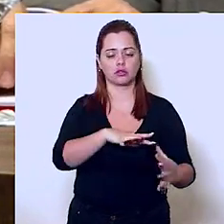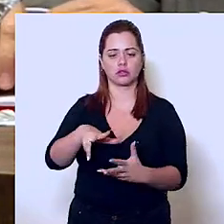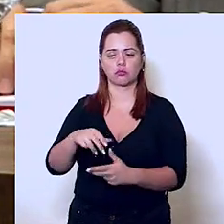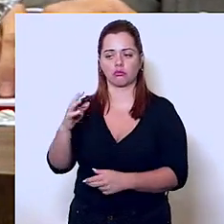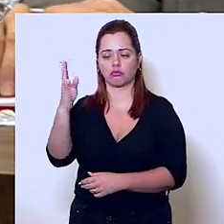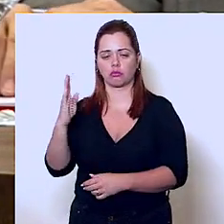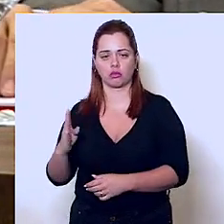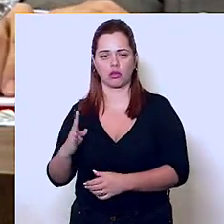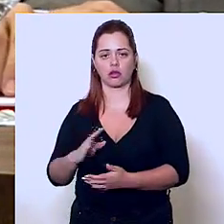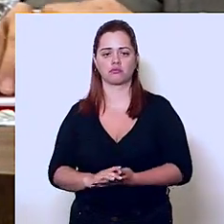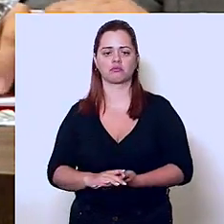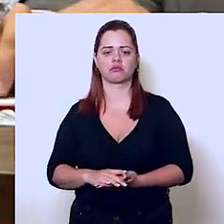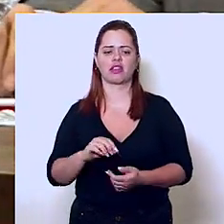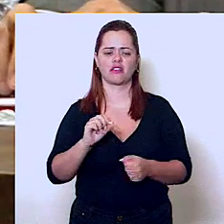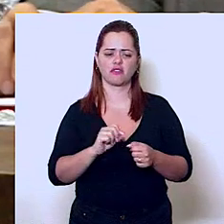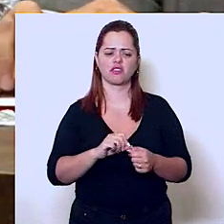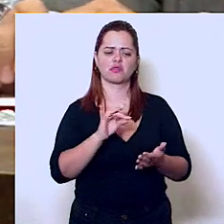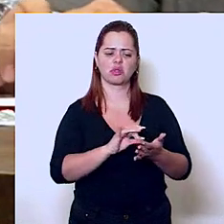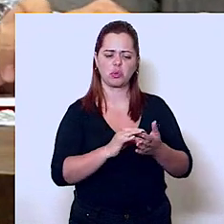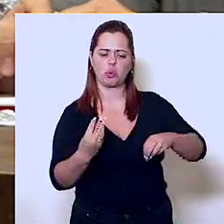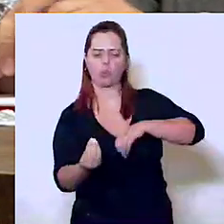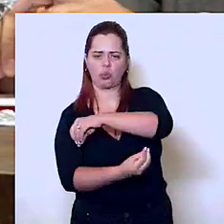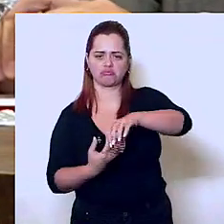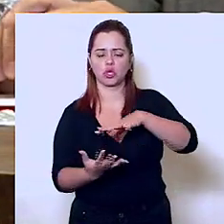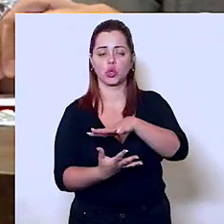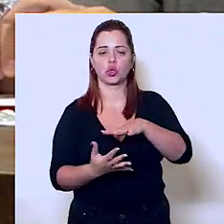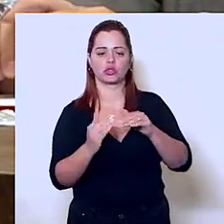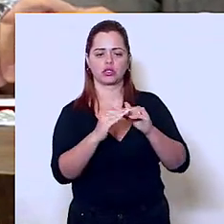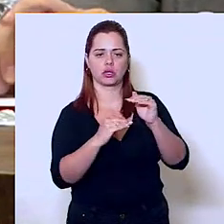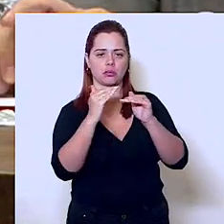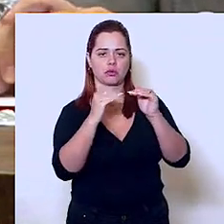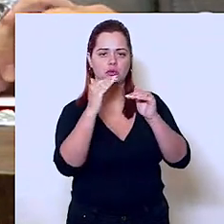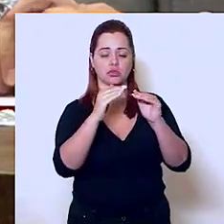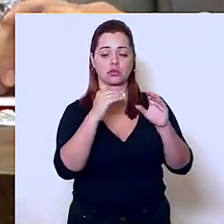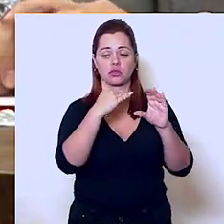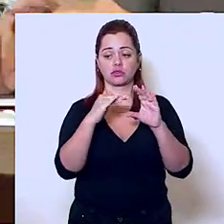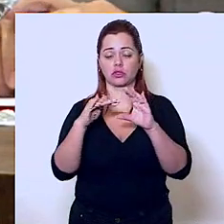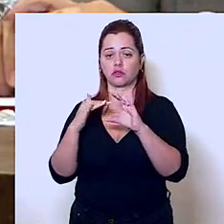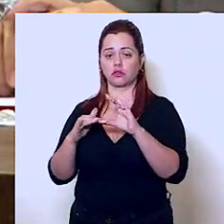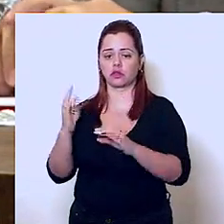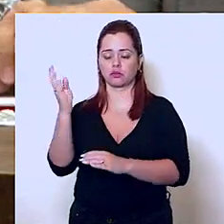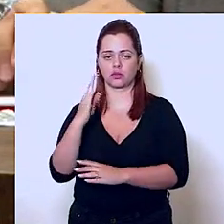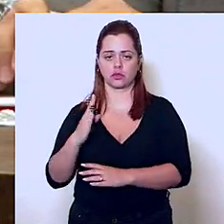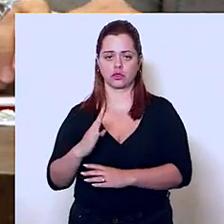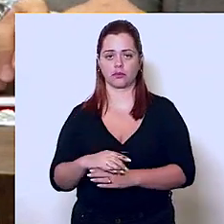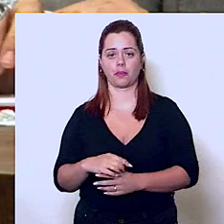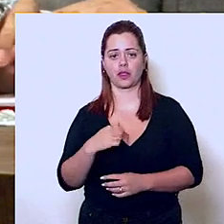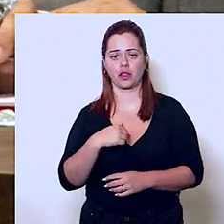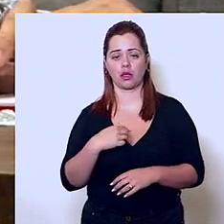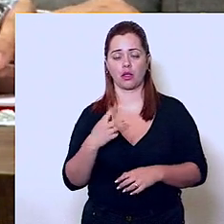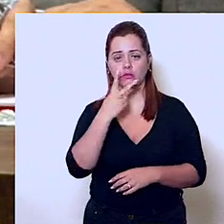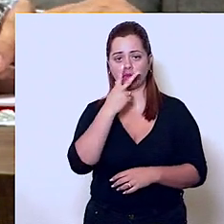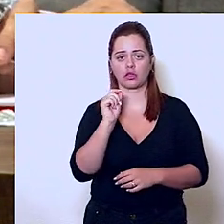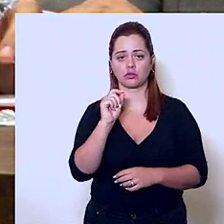verdadeira revolução na promoção das exportações brasileiras. Por isso que eu acho que, como